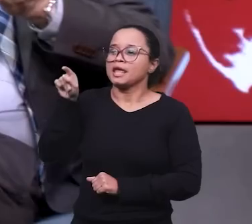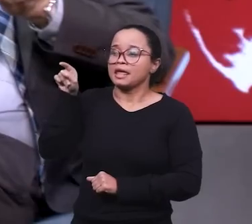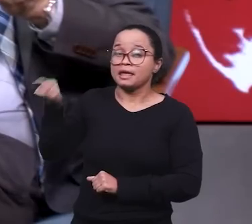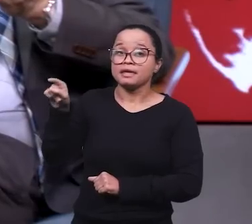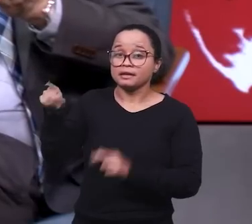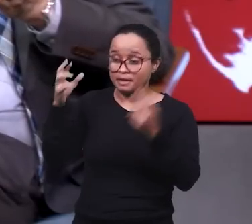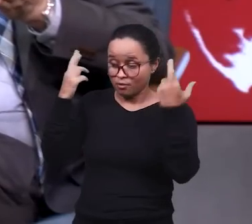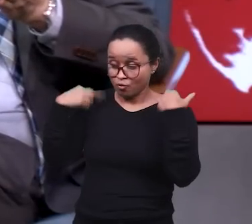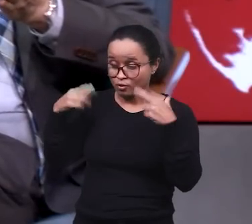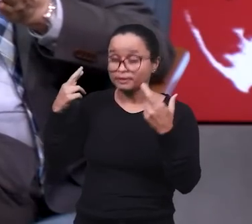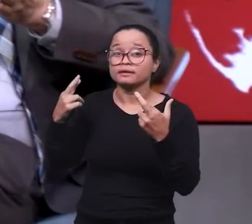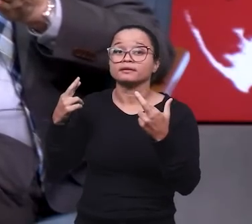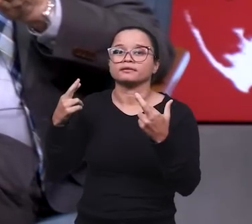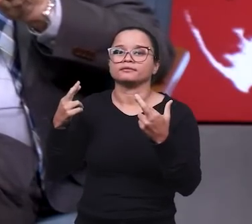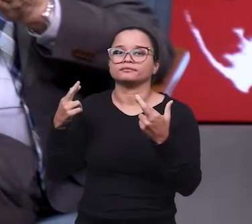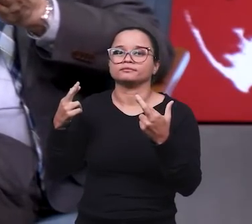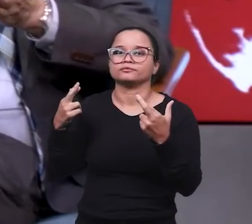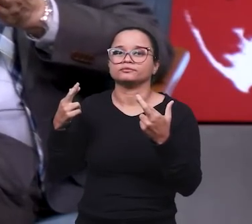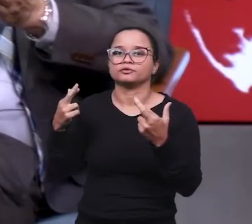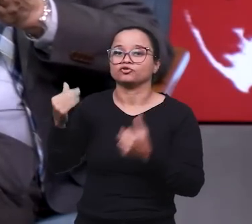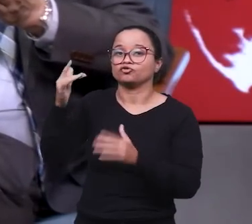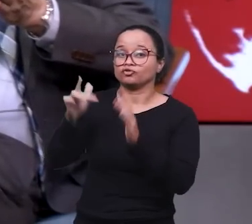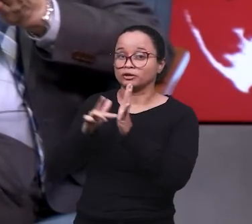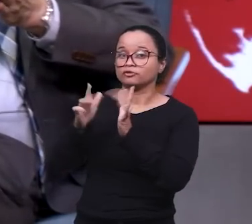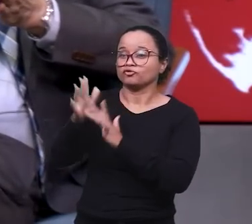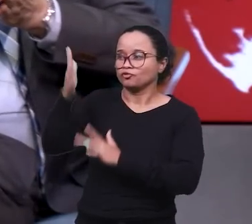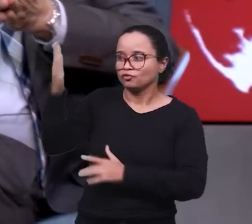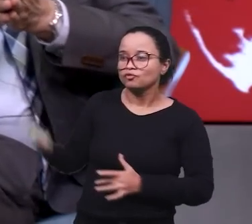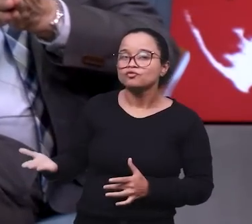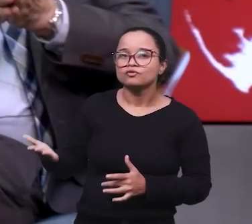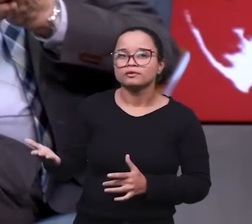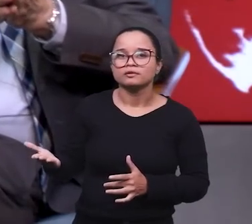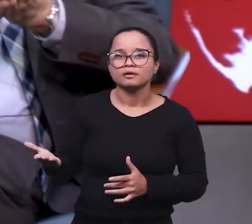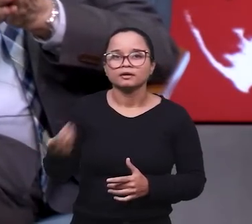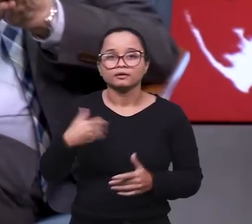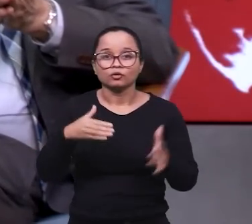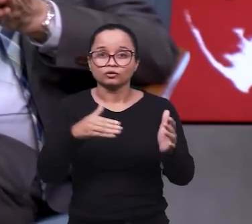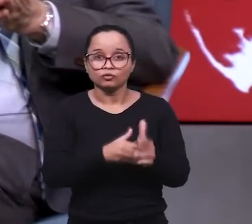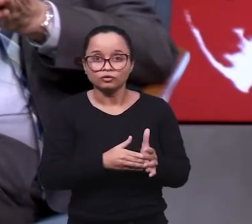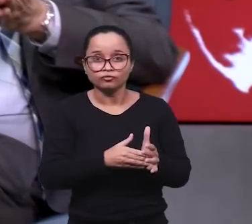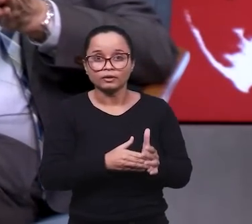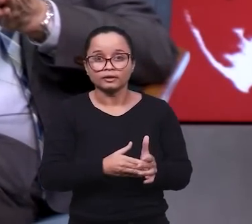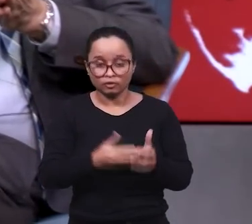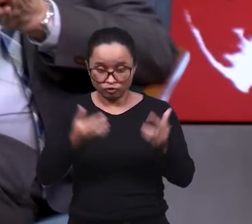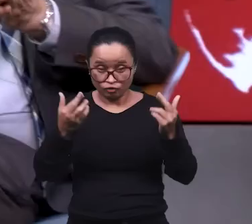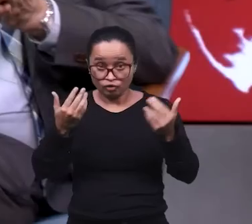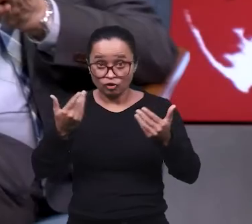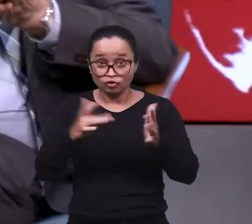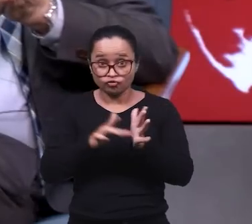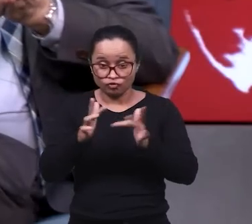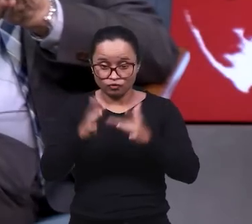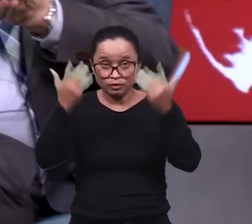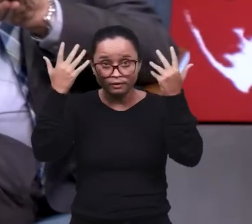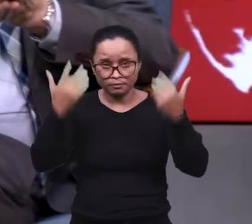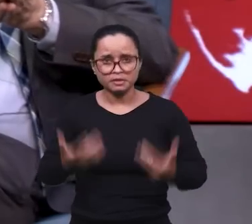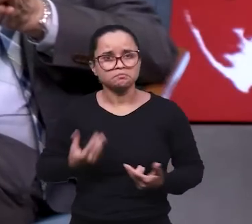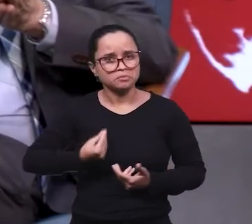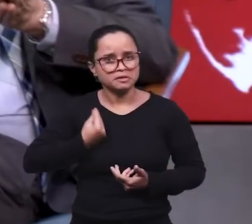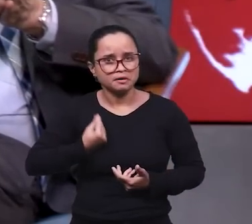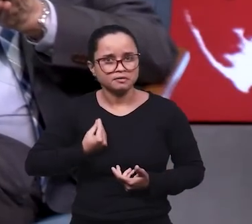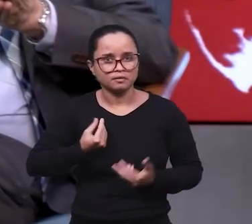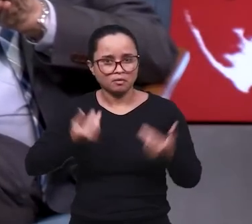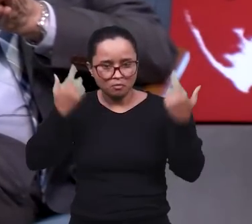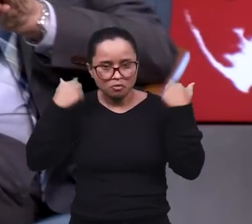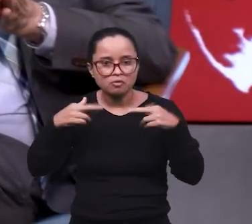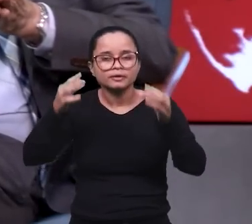estabelecimento do novo pacto, Jesus está ali presente como o cordeiro perfeito. Mas o pão continua, claro, o